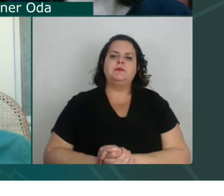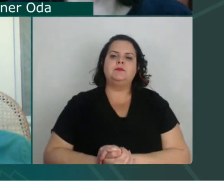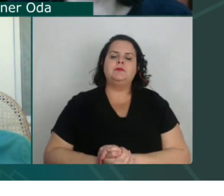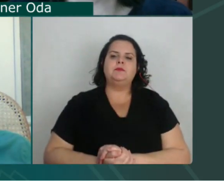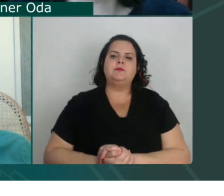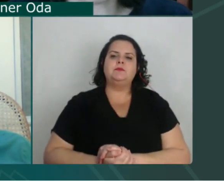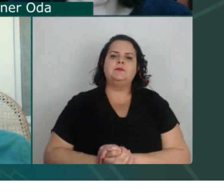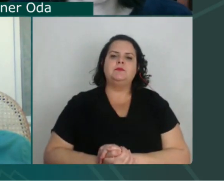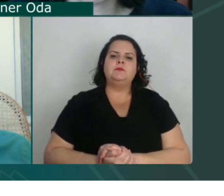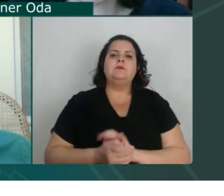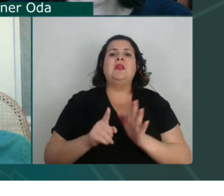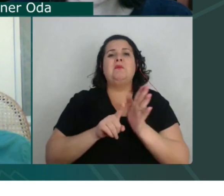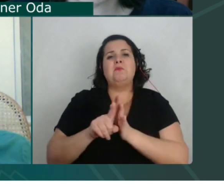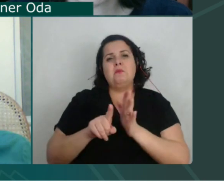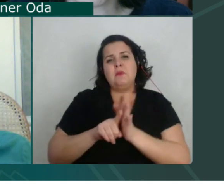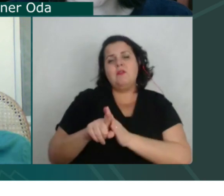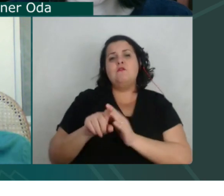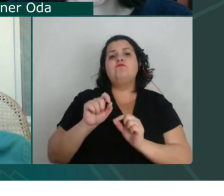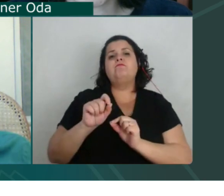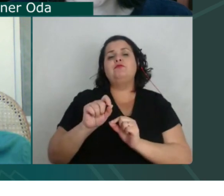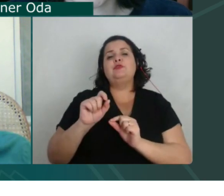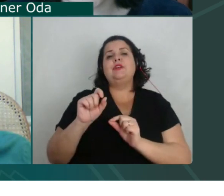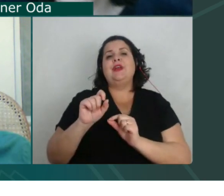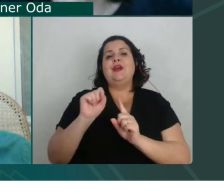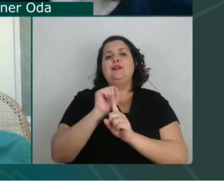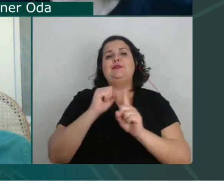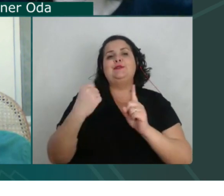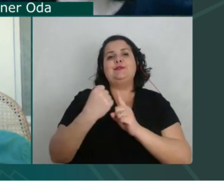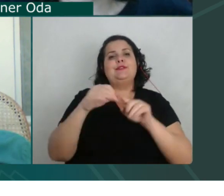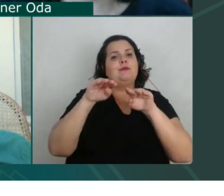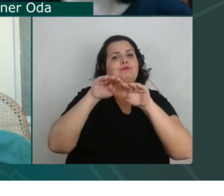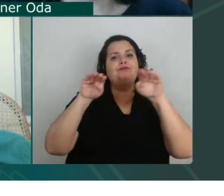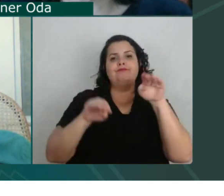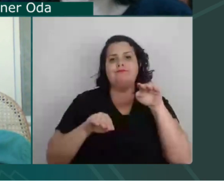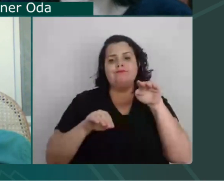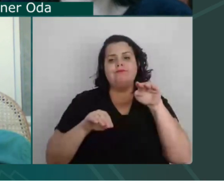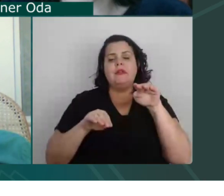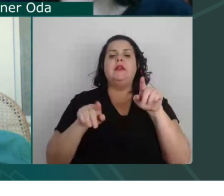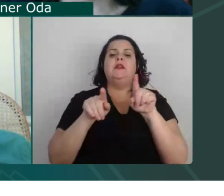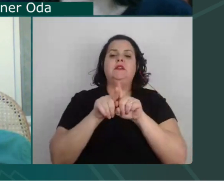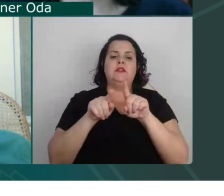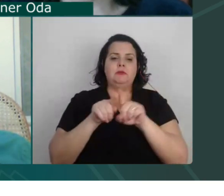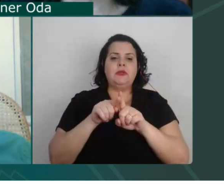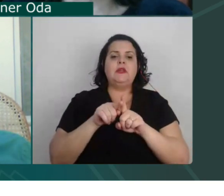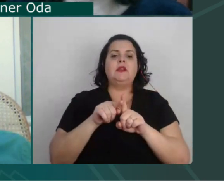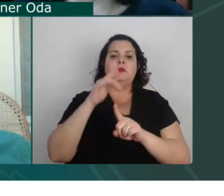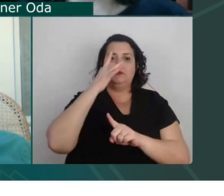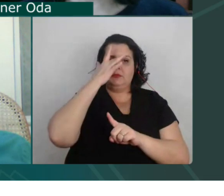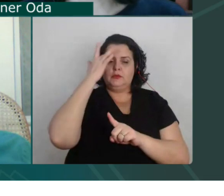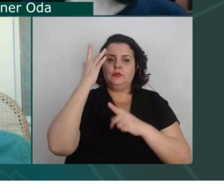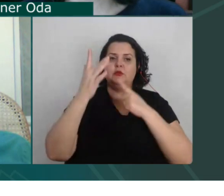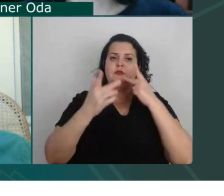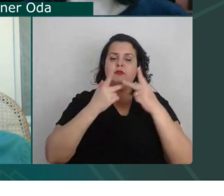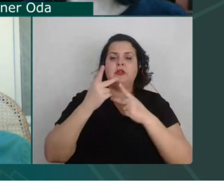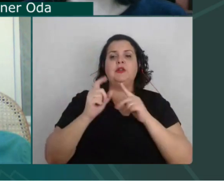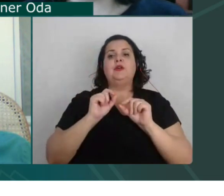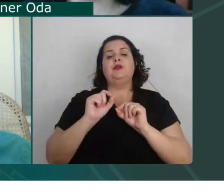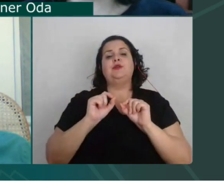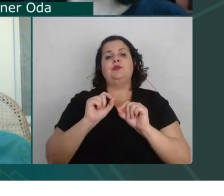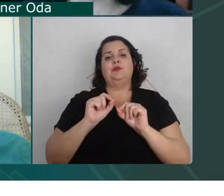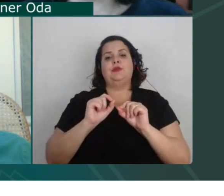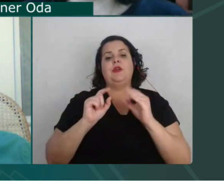das desigualdades sociais, né? A gente teve pessoas comentando sobre a possibilidade de isolamento para as